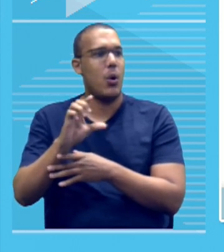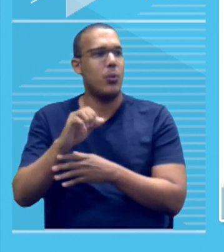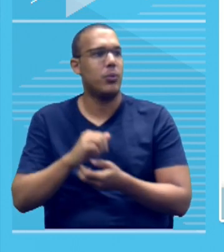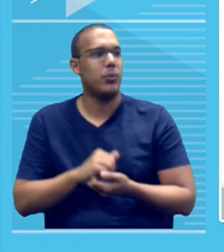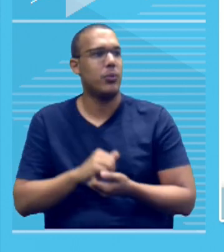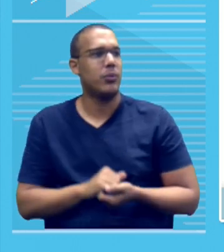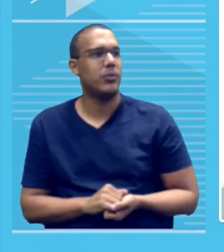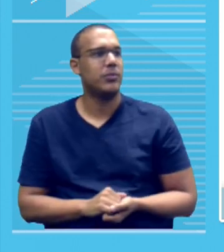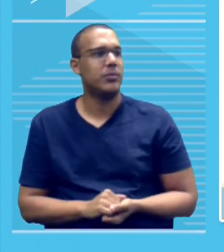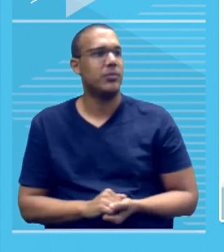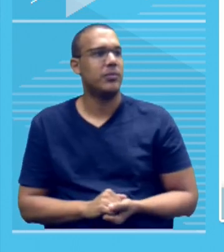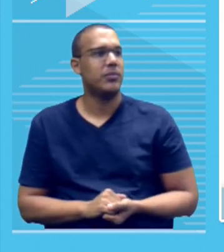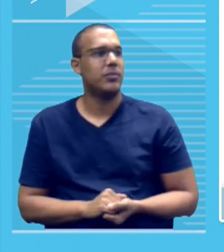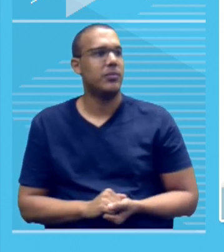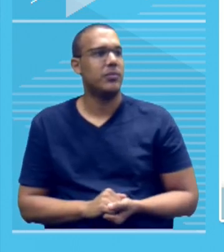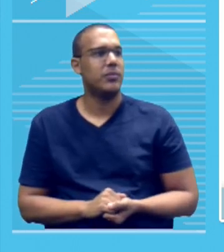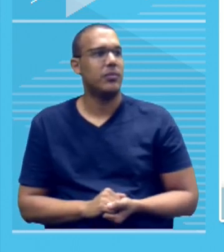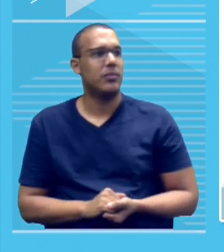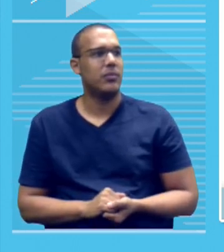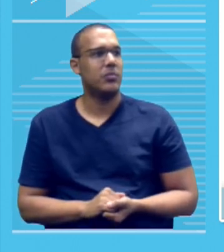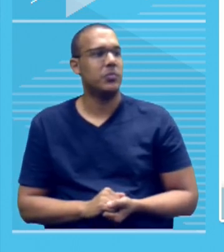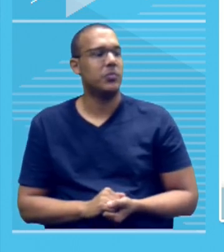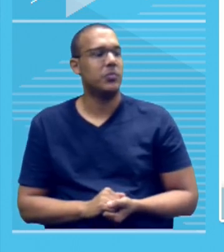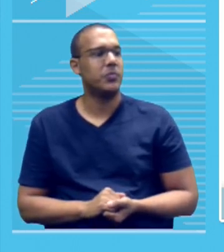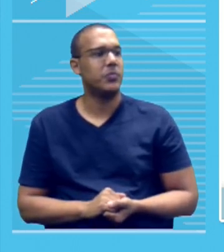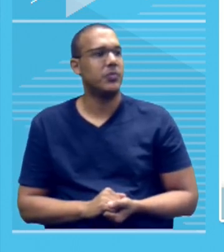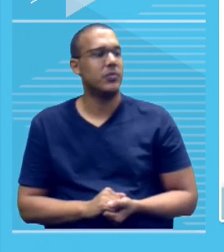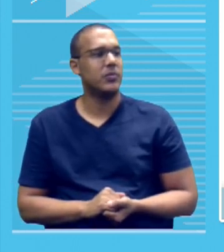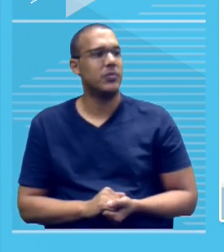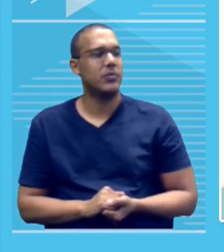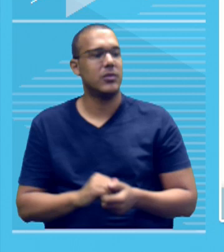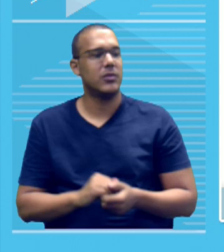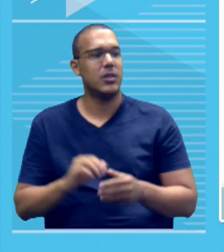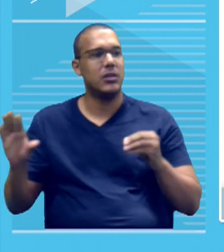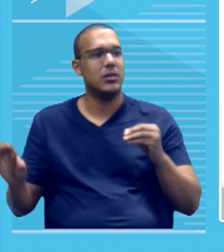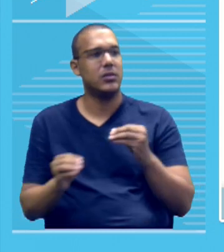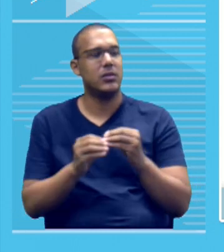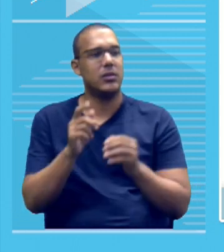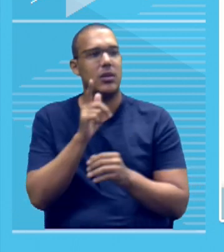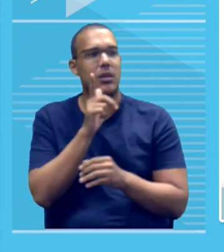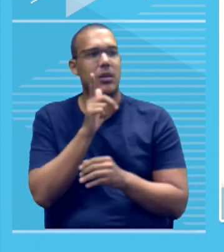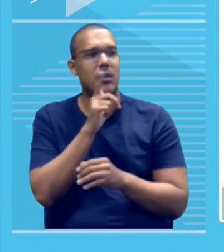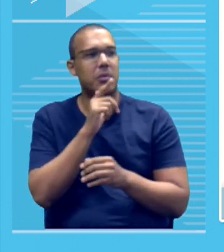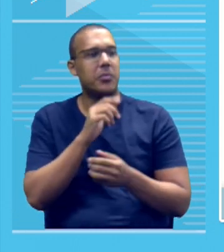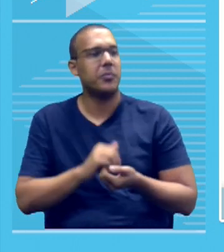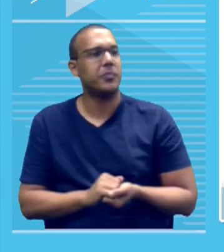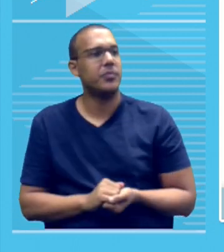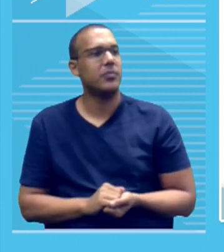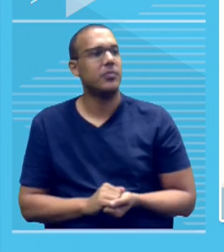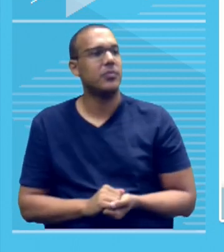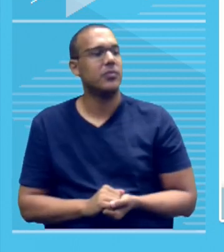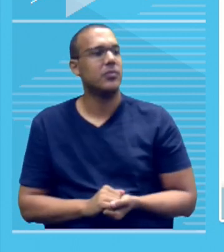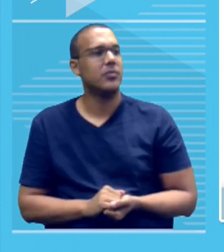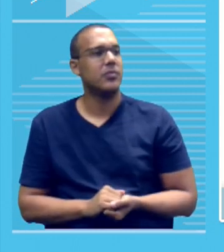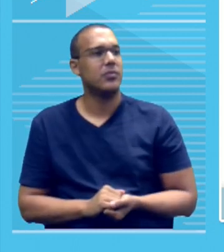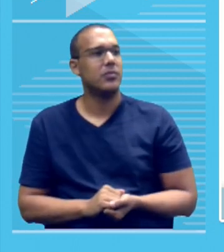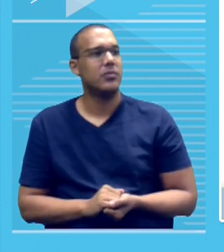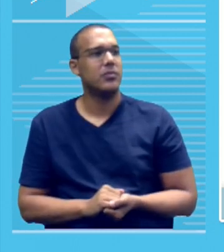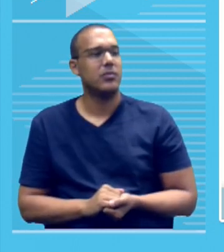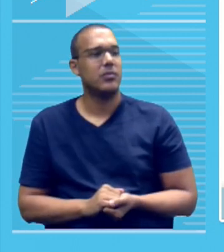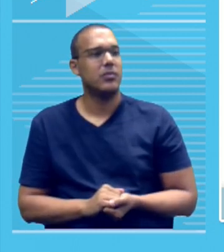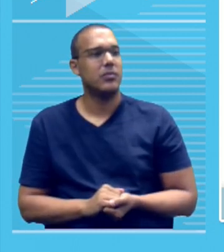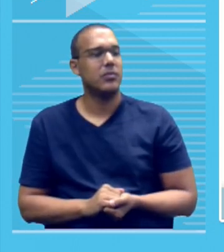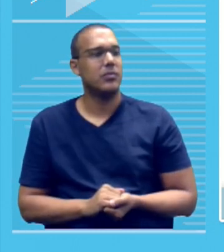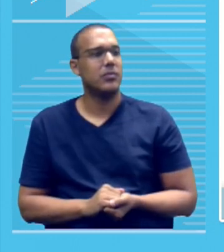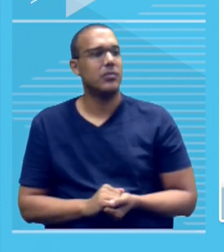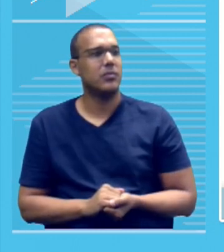vocês. Hidroxila em carbono, ó, foi adicionado água. A hidroxila em carbono com duplo é um enol, é muito